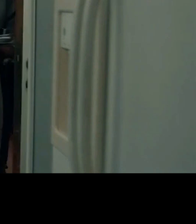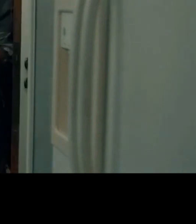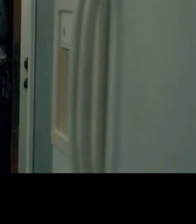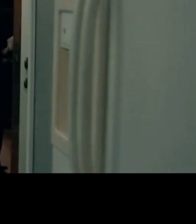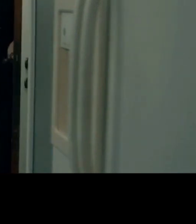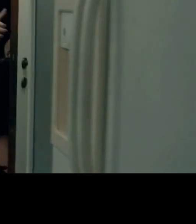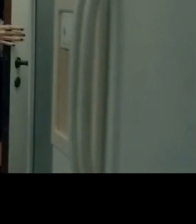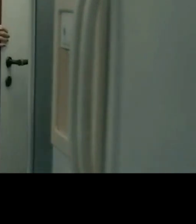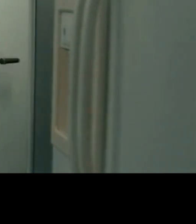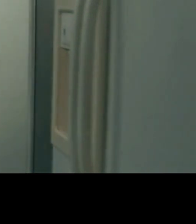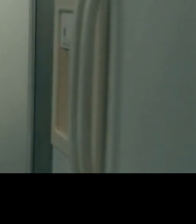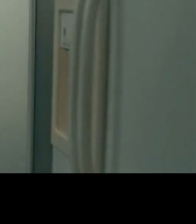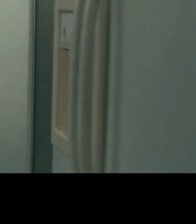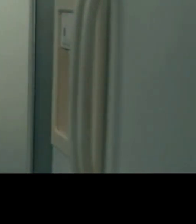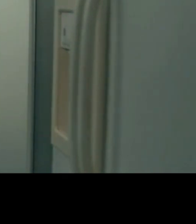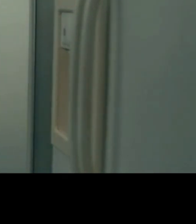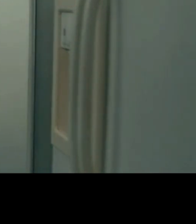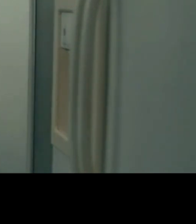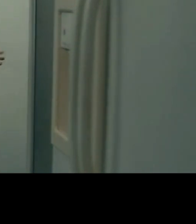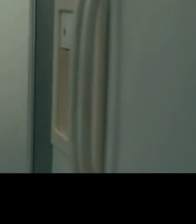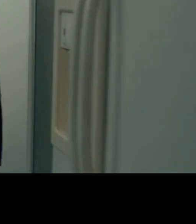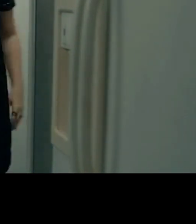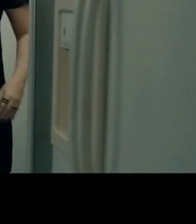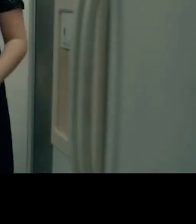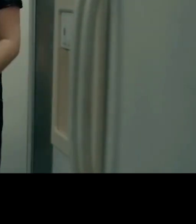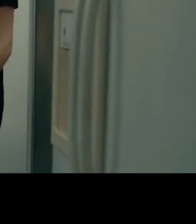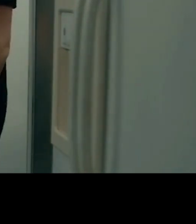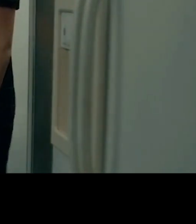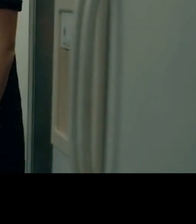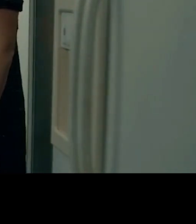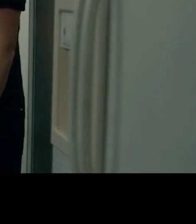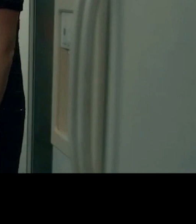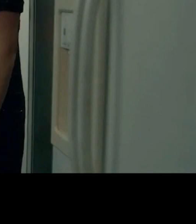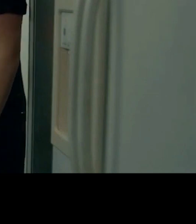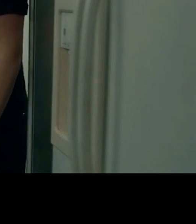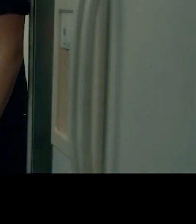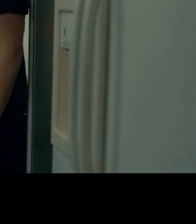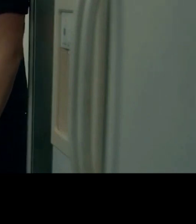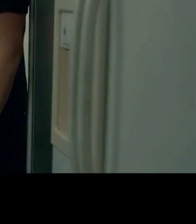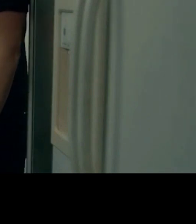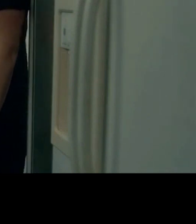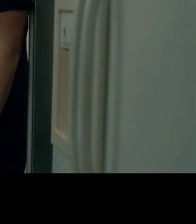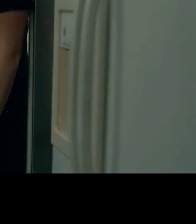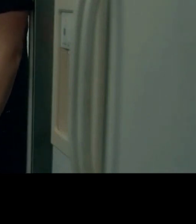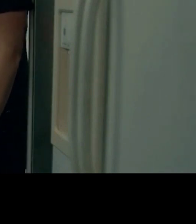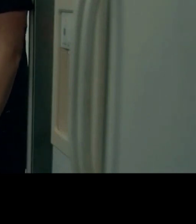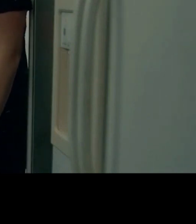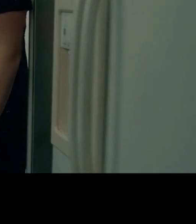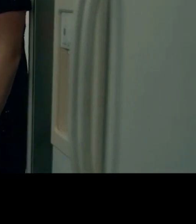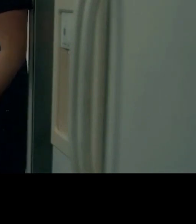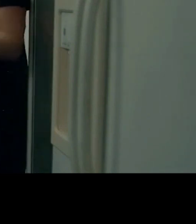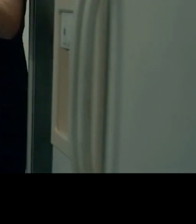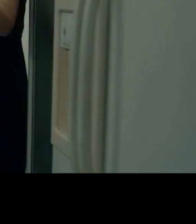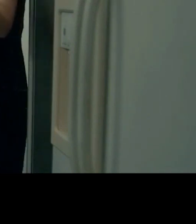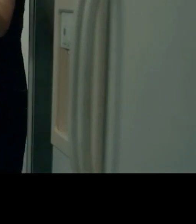Oi, Dona Marla. Oh, pelo amor de Deus, essa não. Né? De onde você tirou isso? Eu falei que essa daqui a gente vai levar pro Guarujá. Aqui você pega aquela